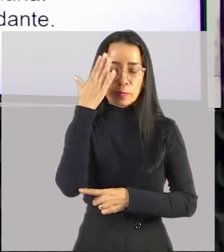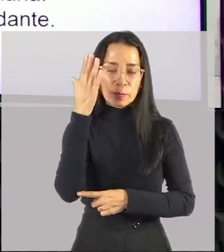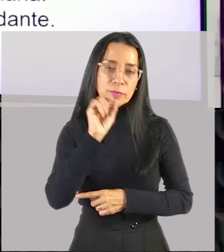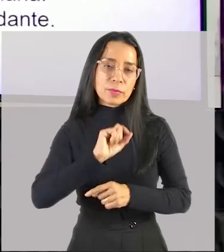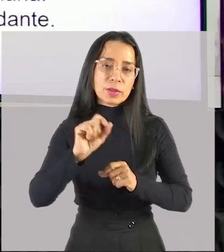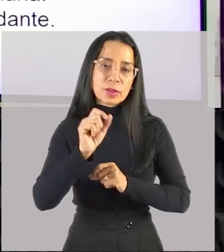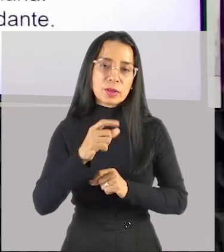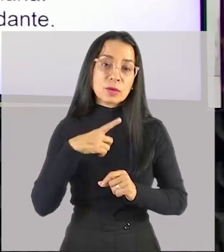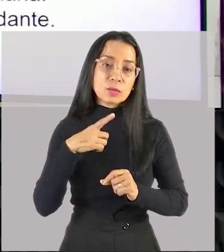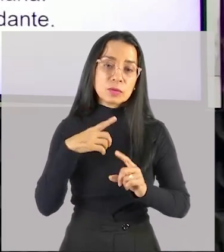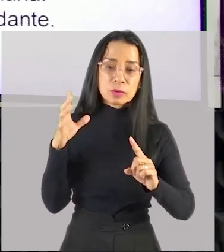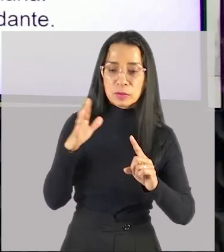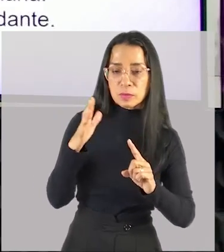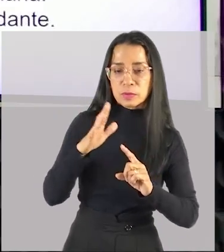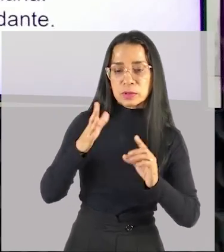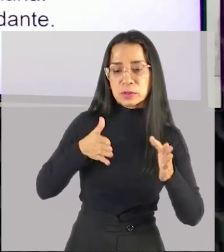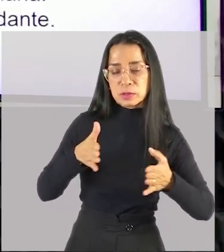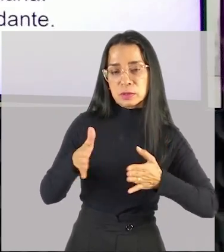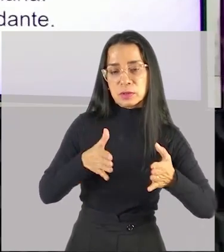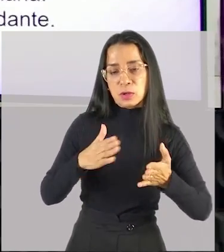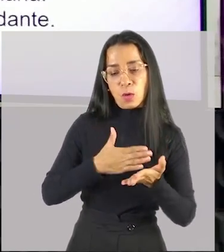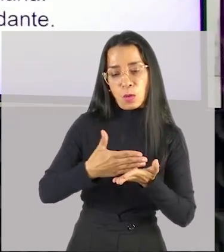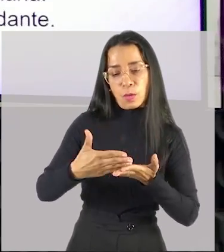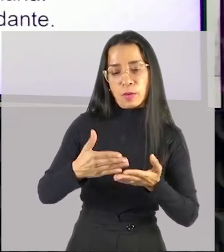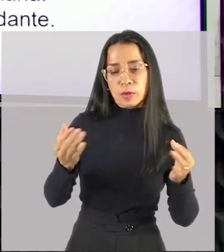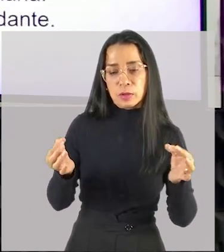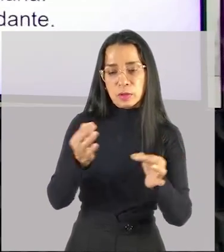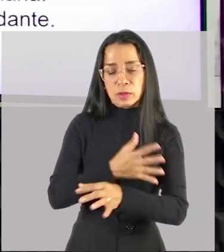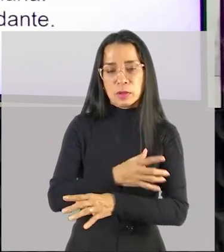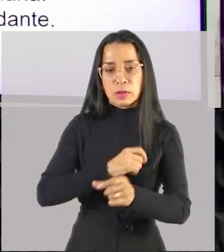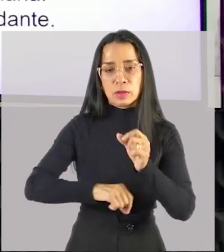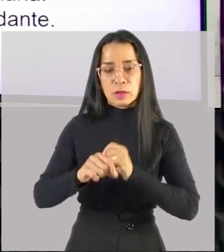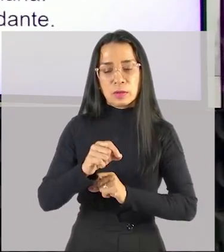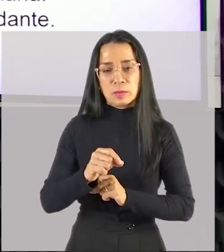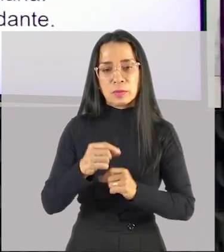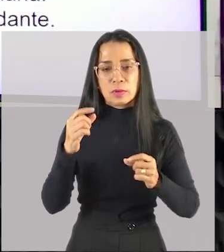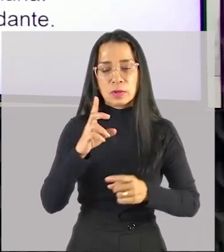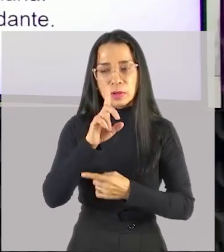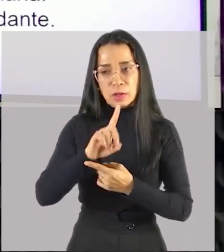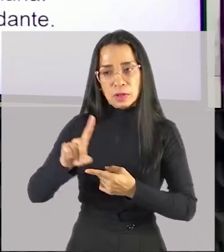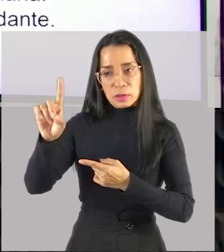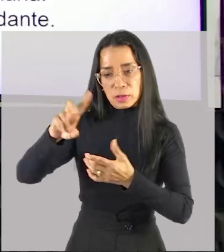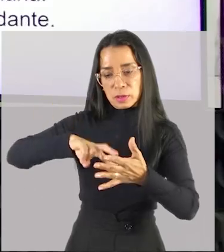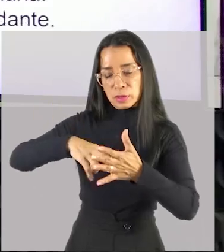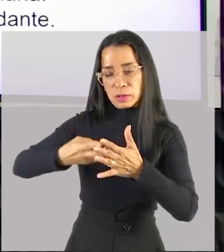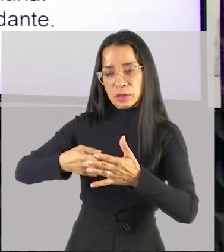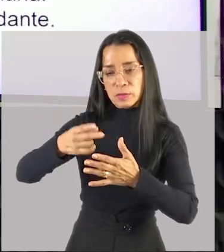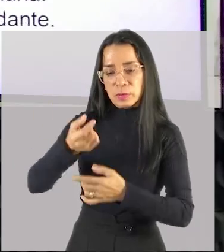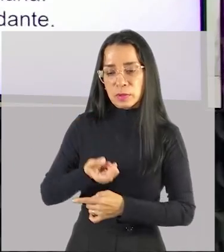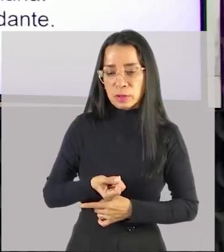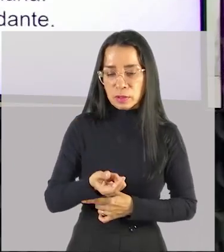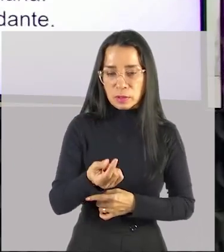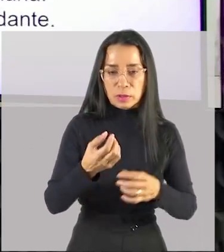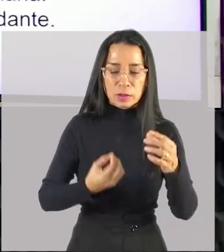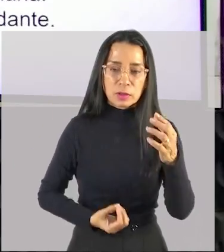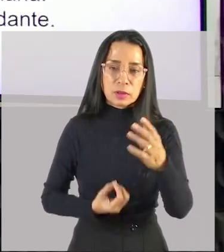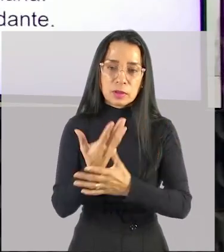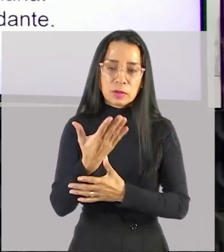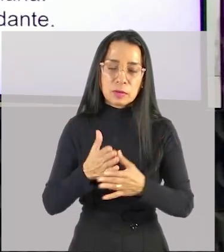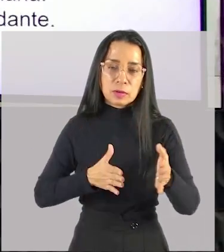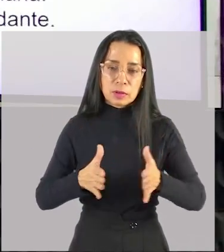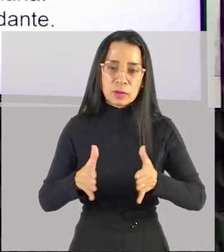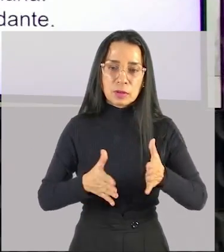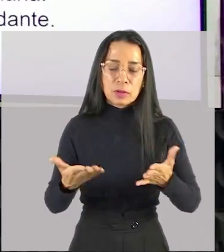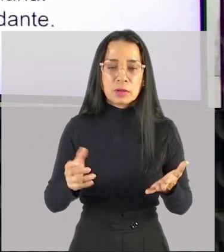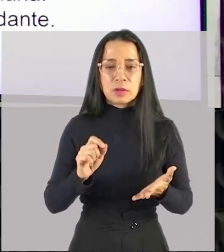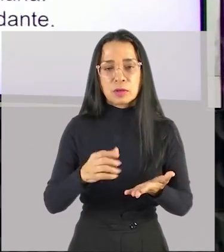sujeito à temporalidade, aquilo que começa e termina. Deus, ele é a eternidade, ele criou a temporalidade,